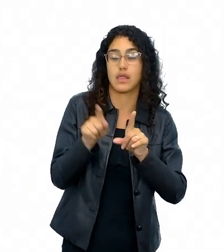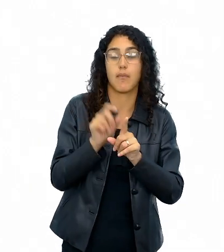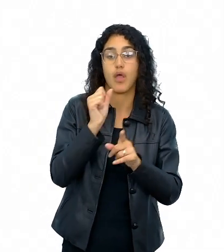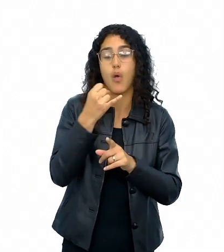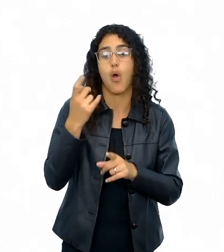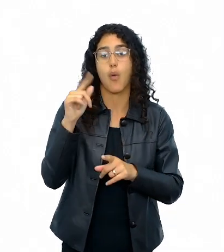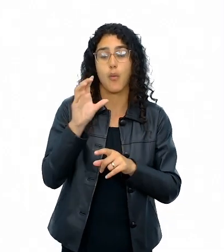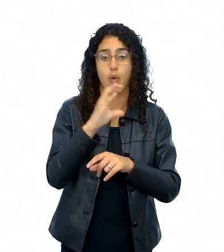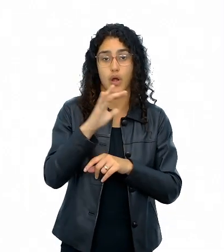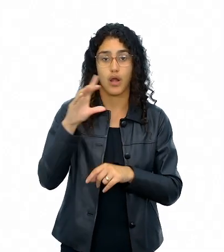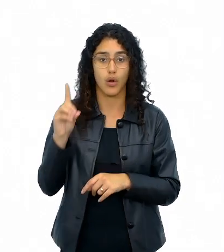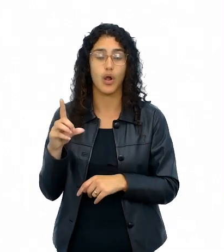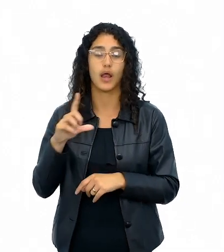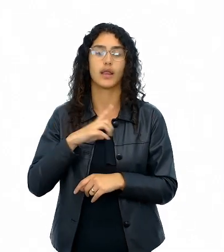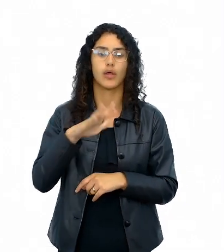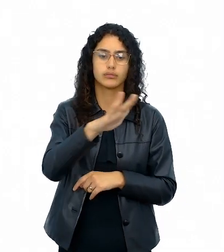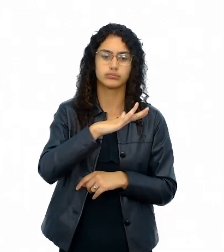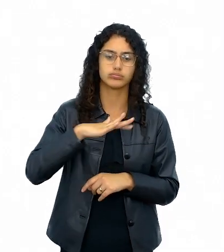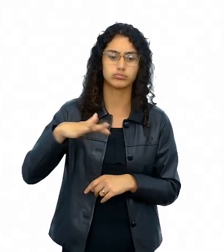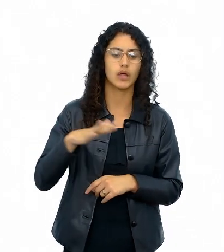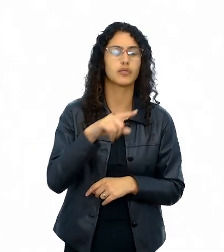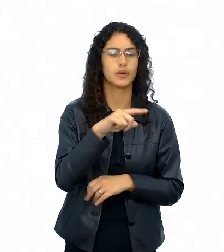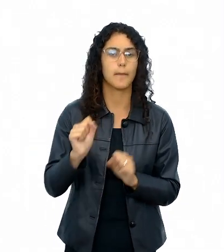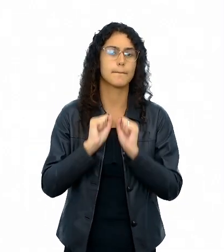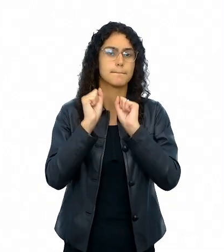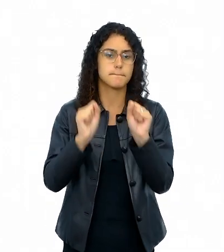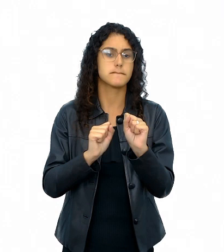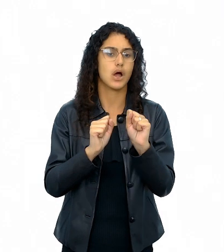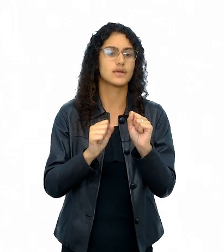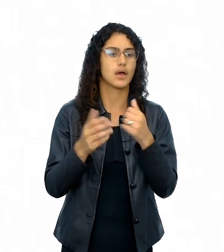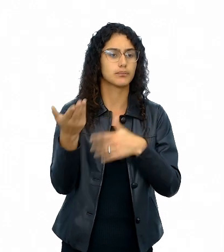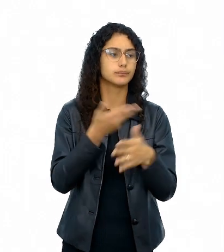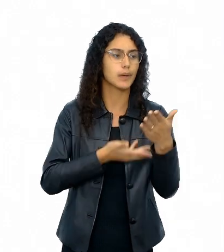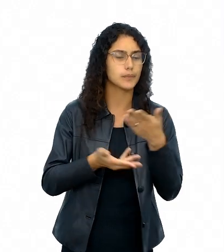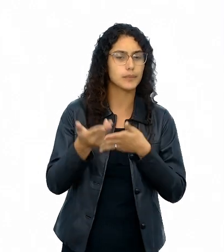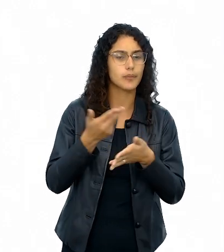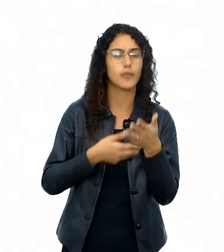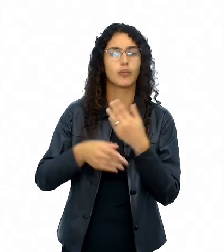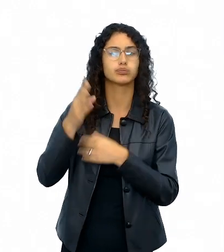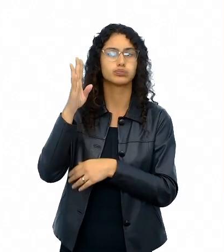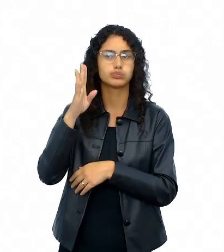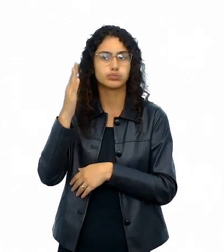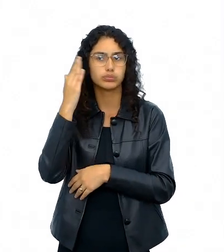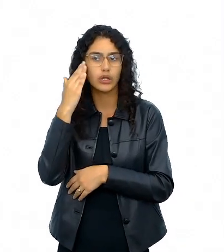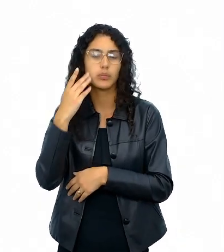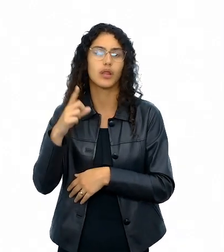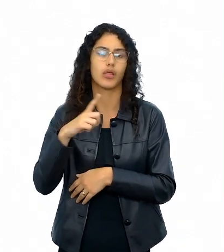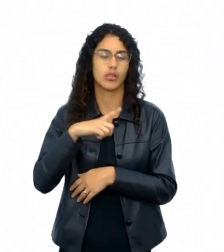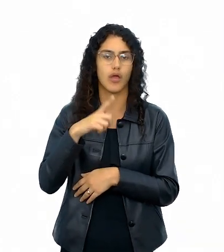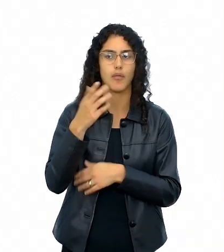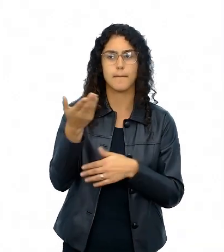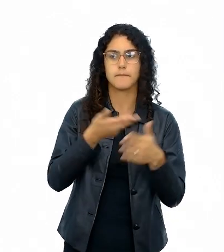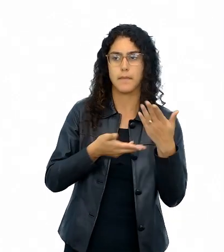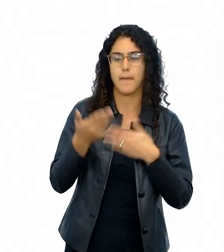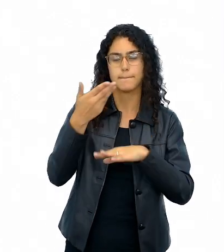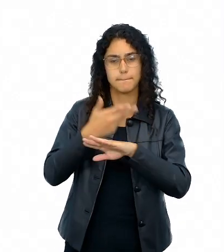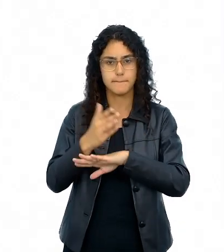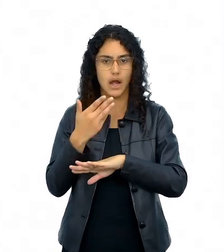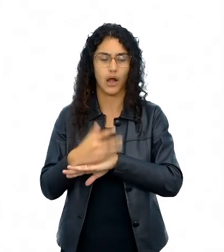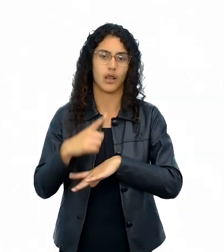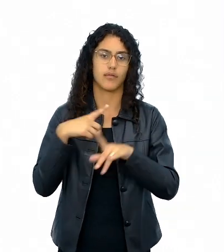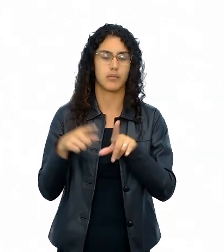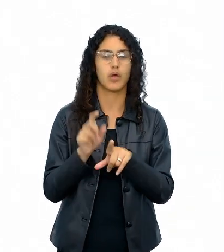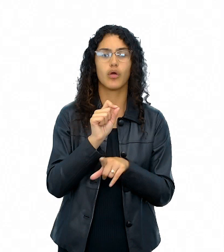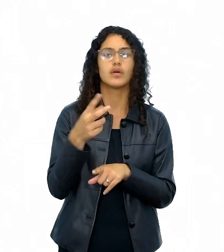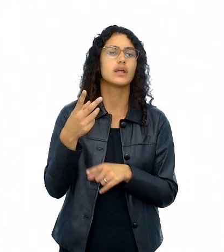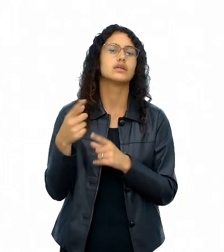os coordenadores um espaço para que vocês possam compartilhar com os demais colegas, né, boas práticas. O